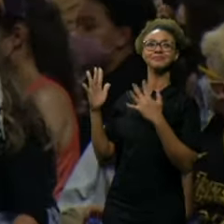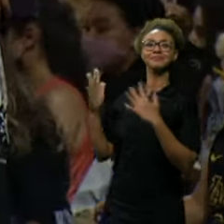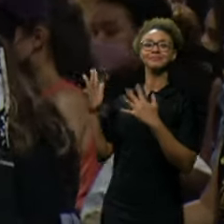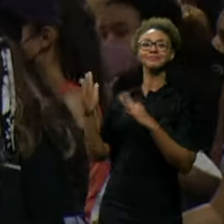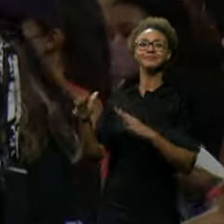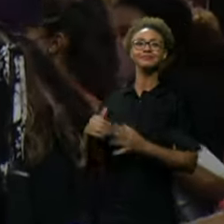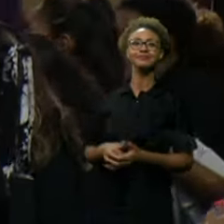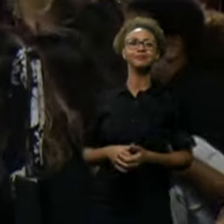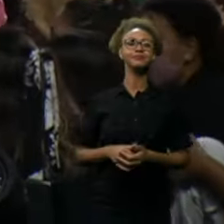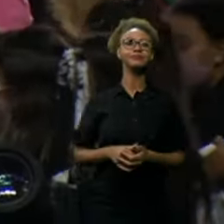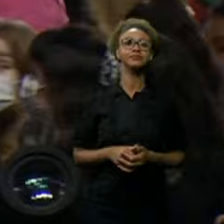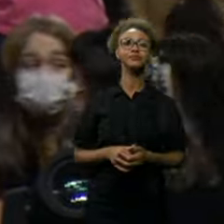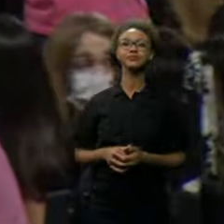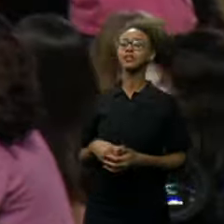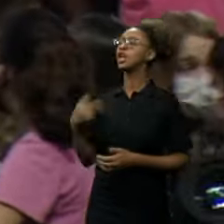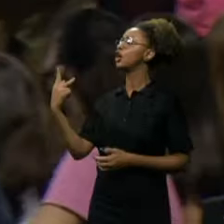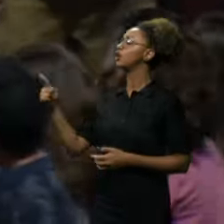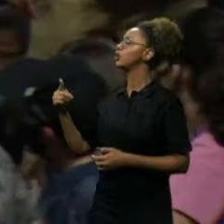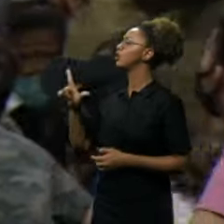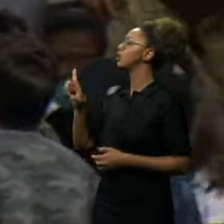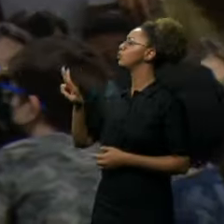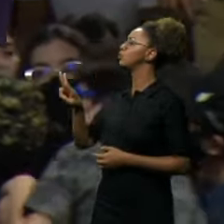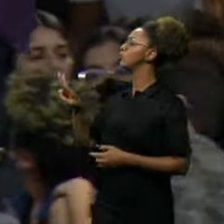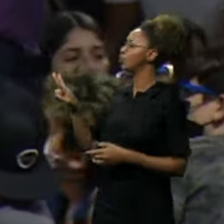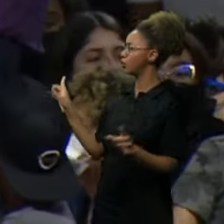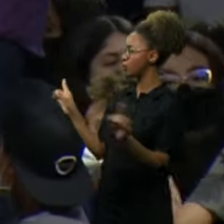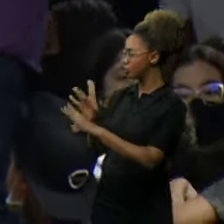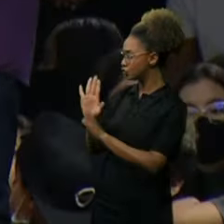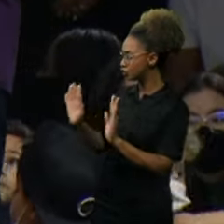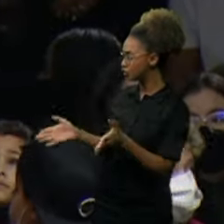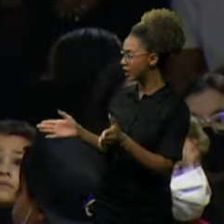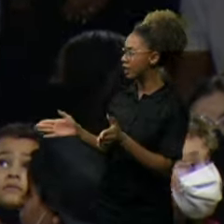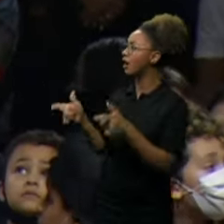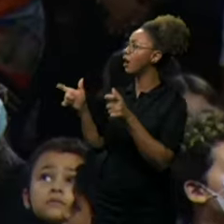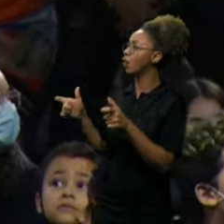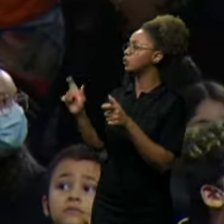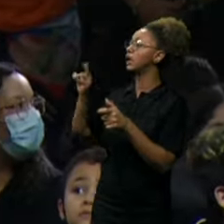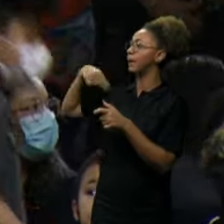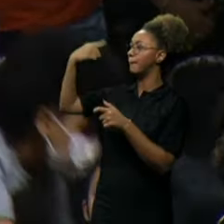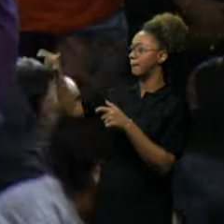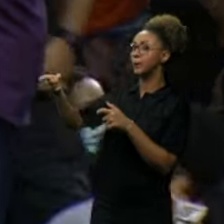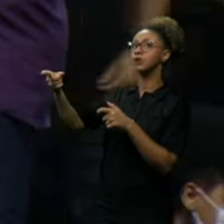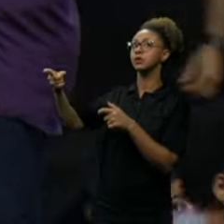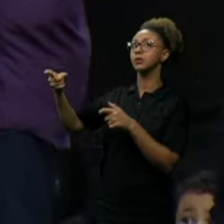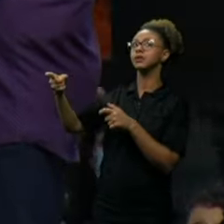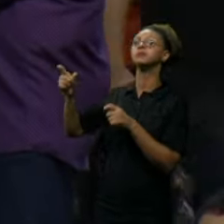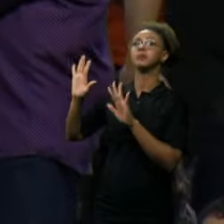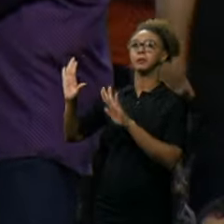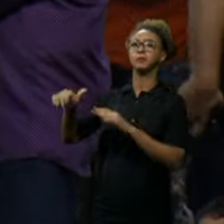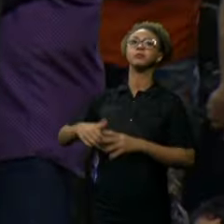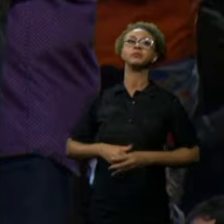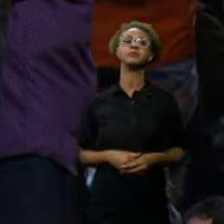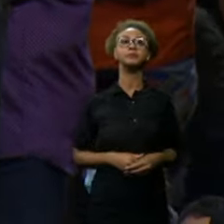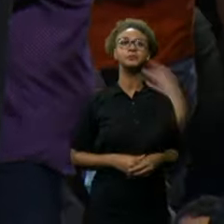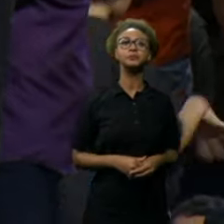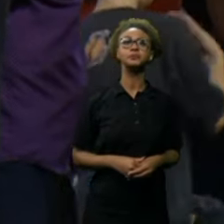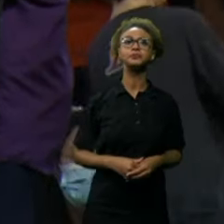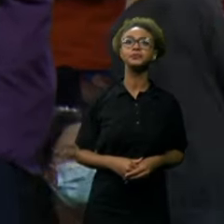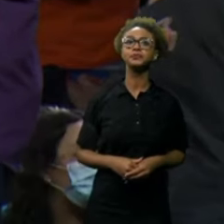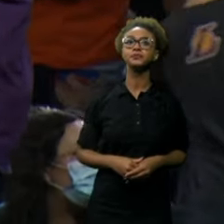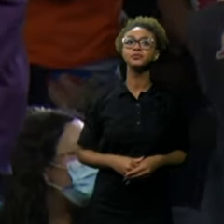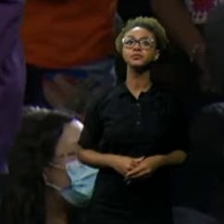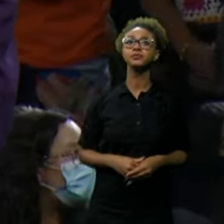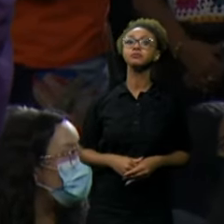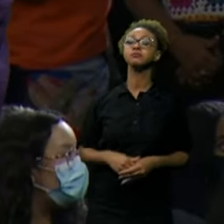o Lula terminou o tempo Cadê o céu e na próxima vai lá Esse